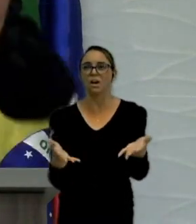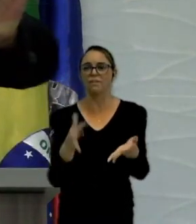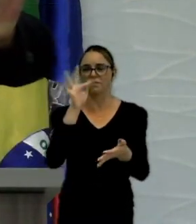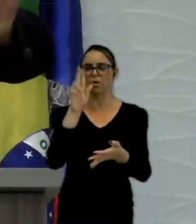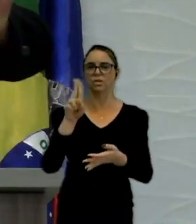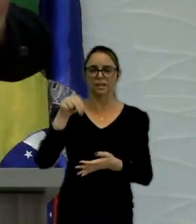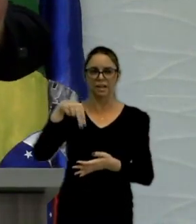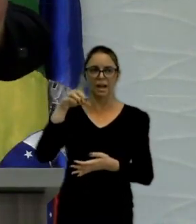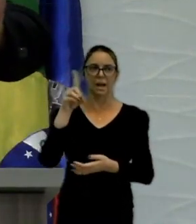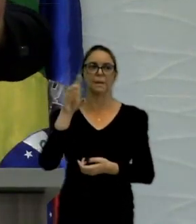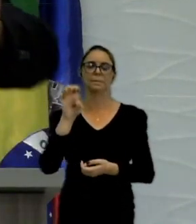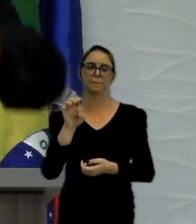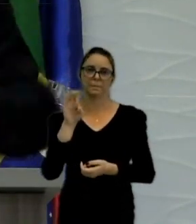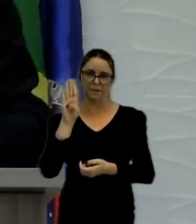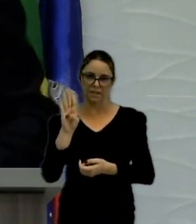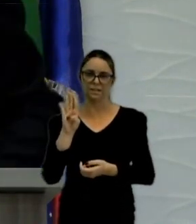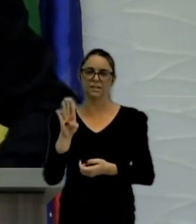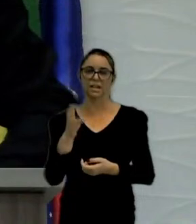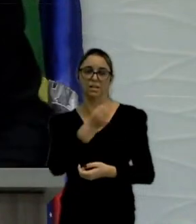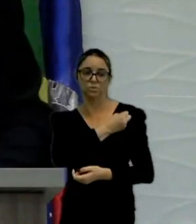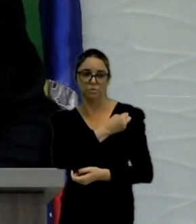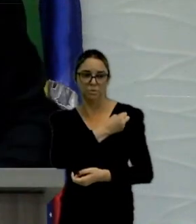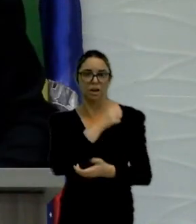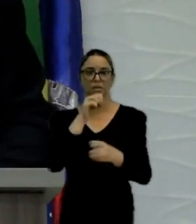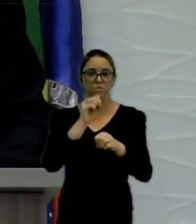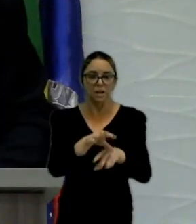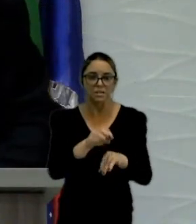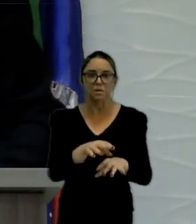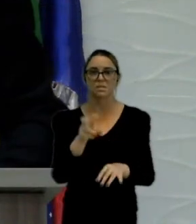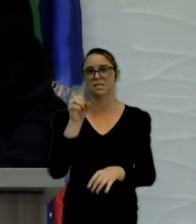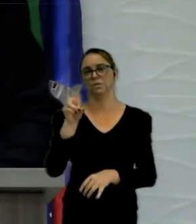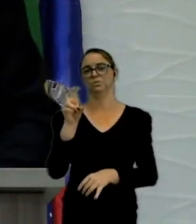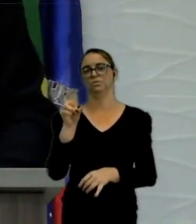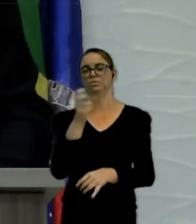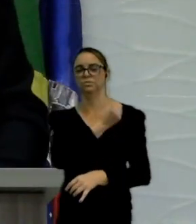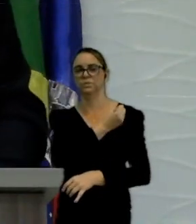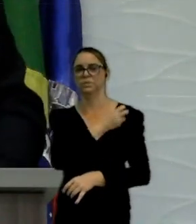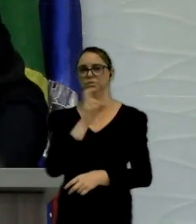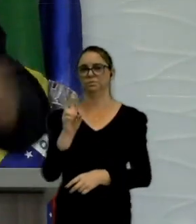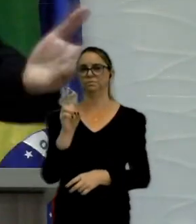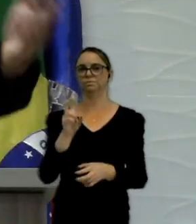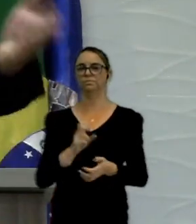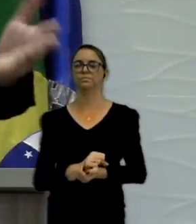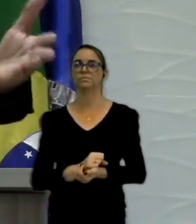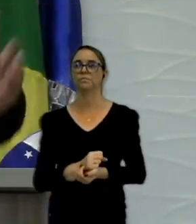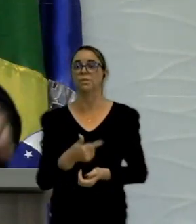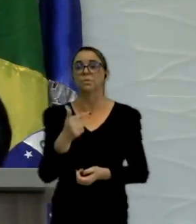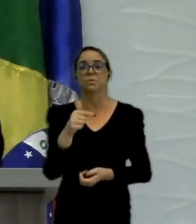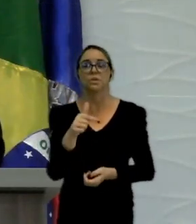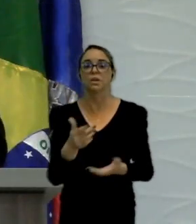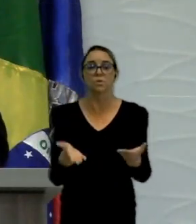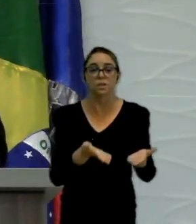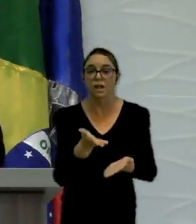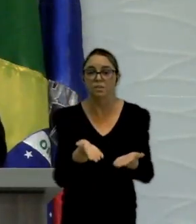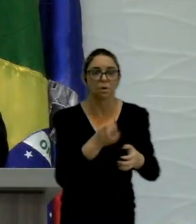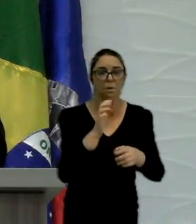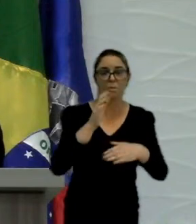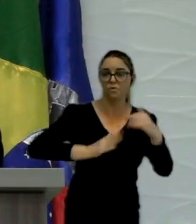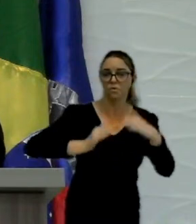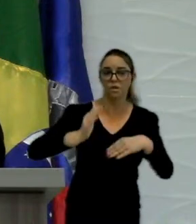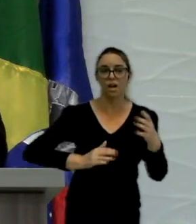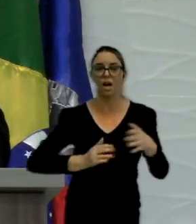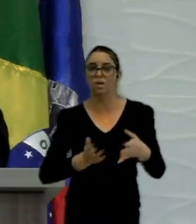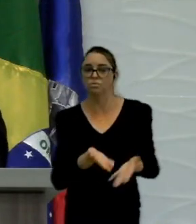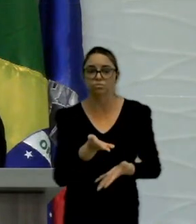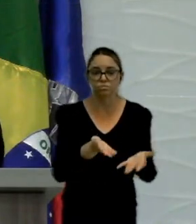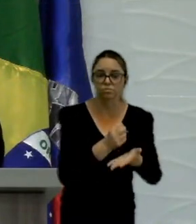E a educação tirou nota 5. Veja que incompetência. Não tem nem cuidador para os nossos